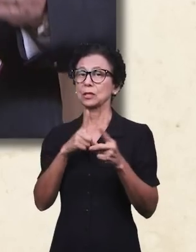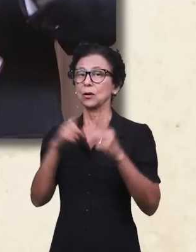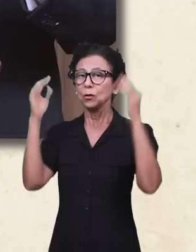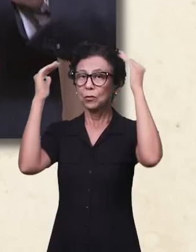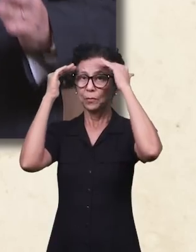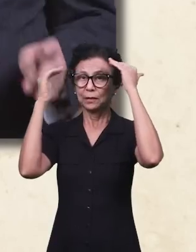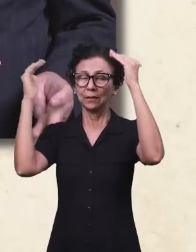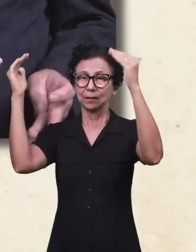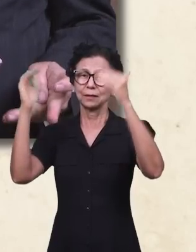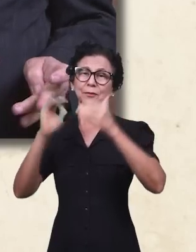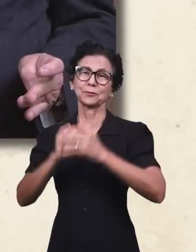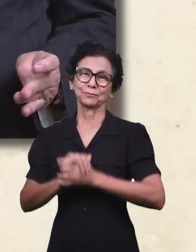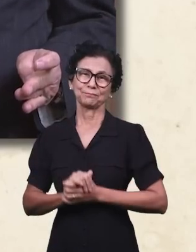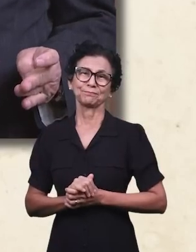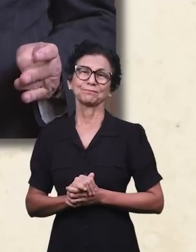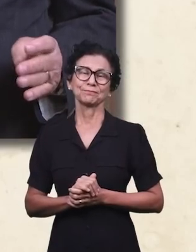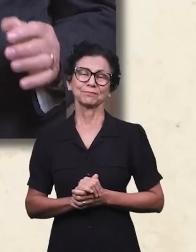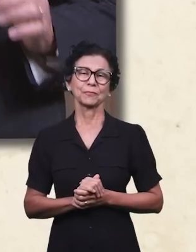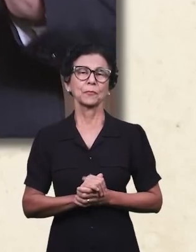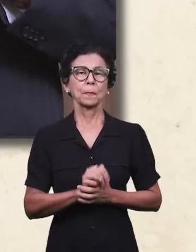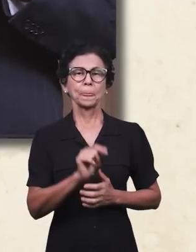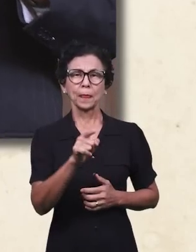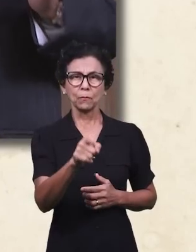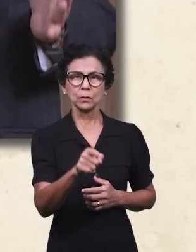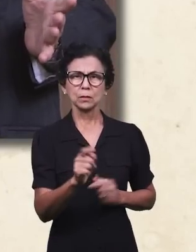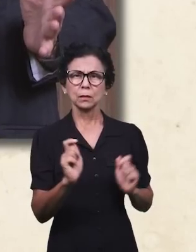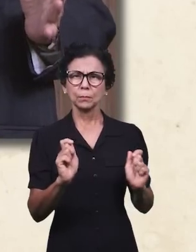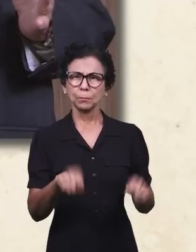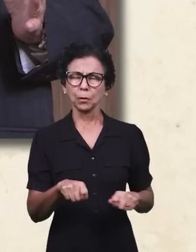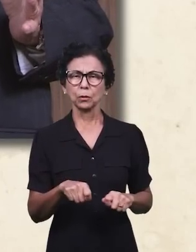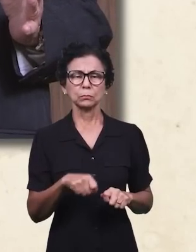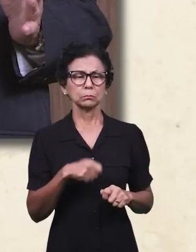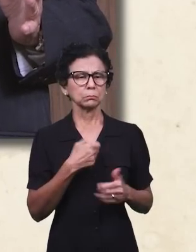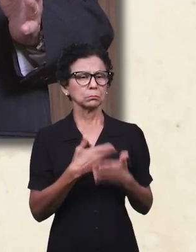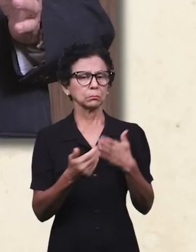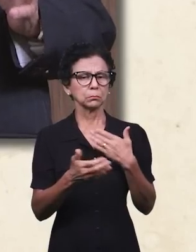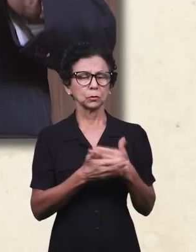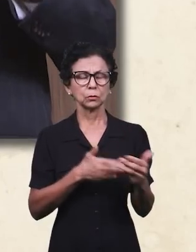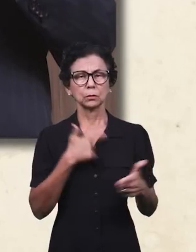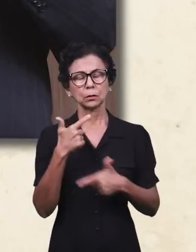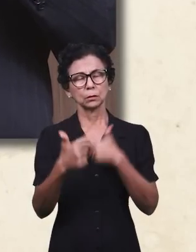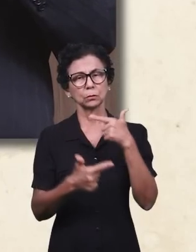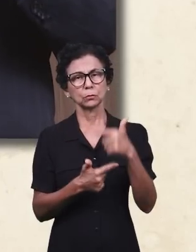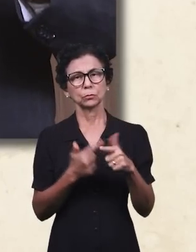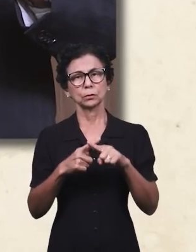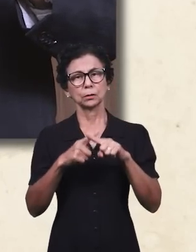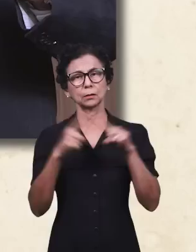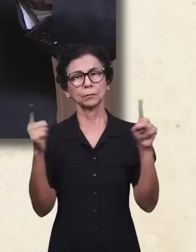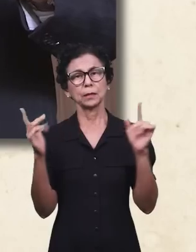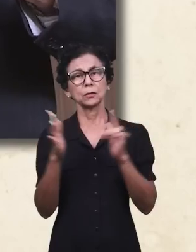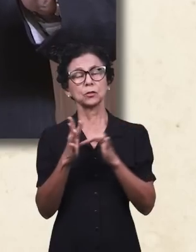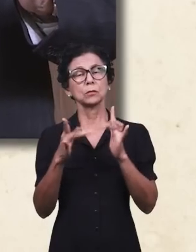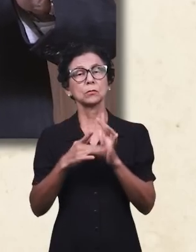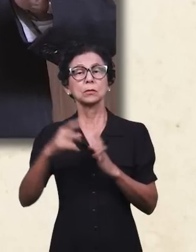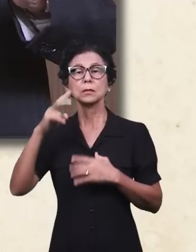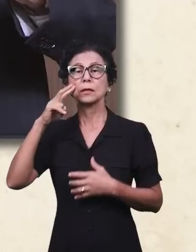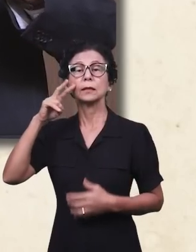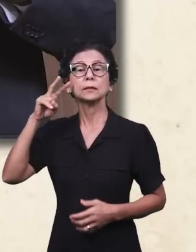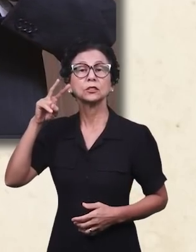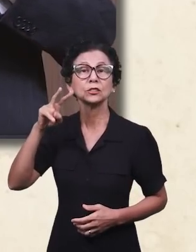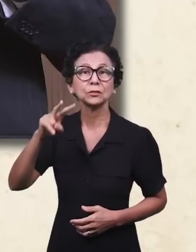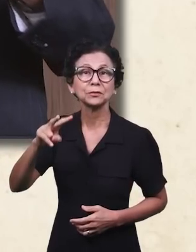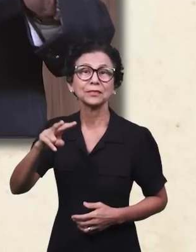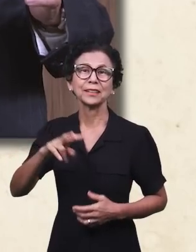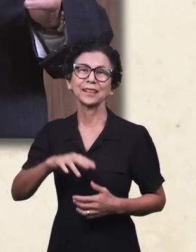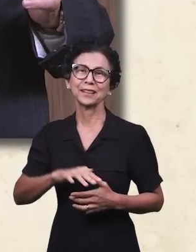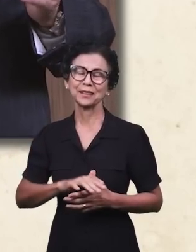Jesus. Assim também esta palavra é para você. Você pode enfrentar toda sorte de adversidade, mas Jesus estará vindo ao seu encontro. Você